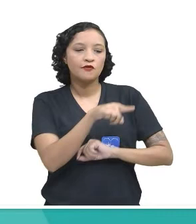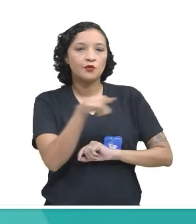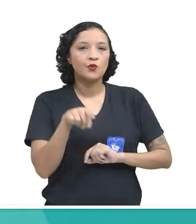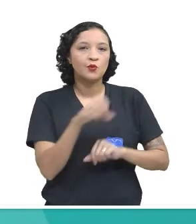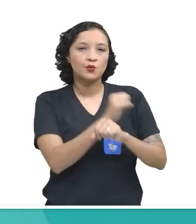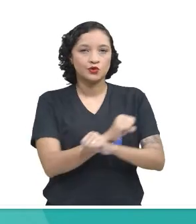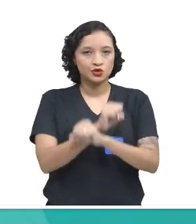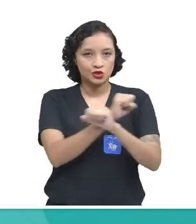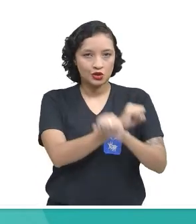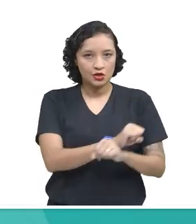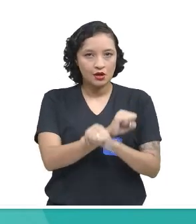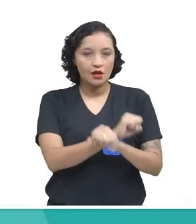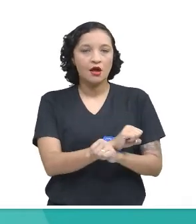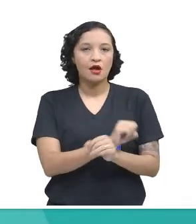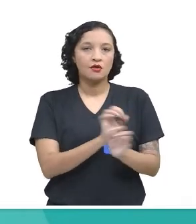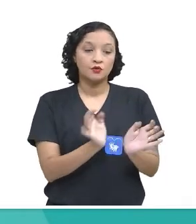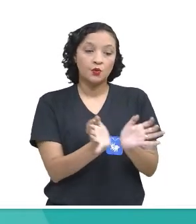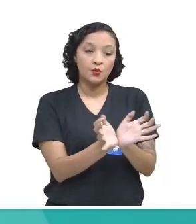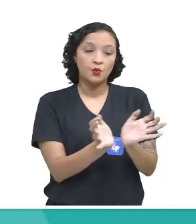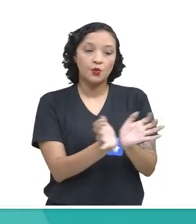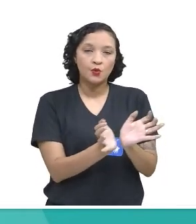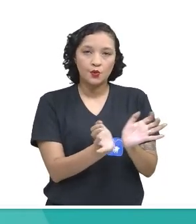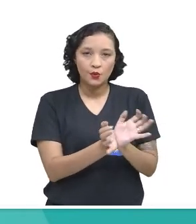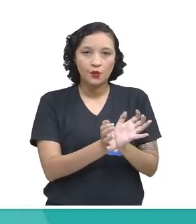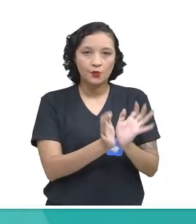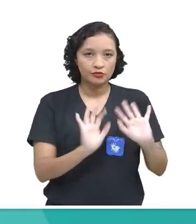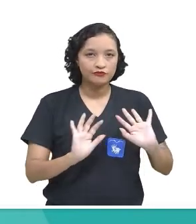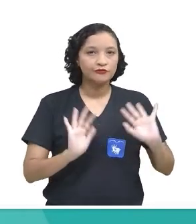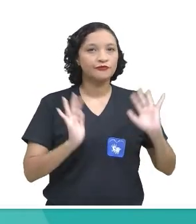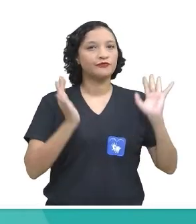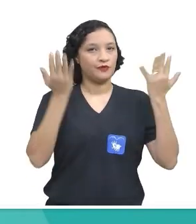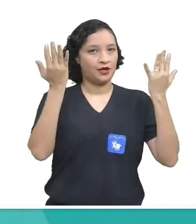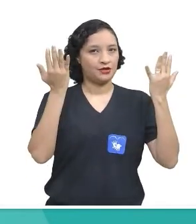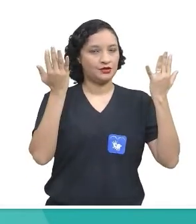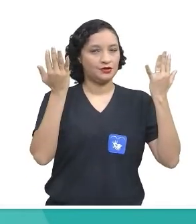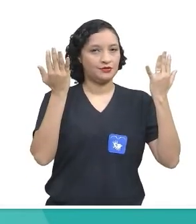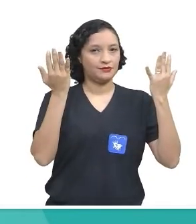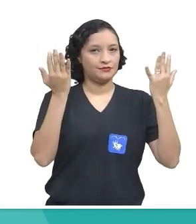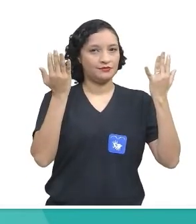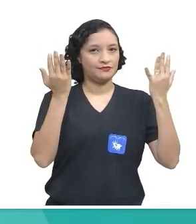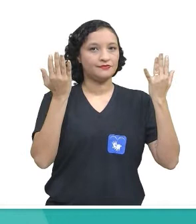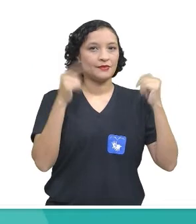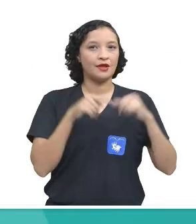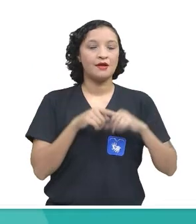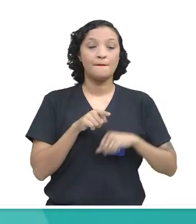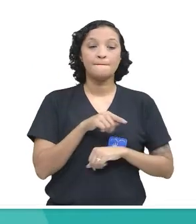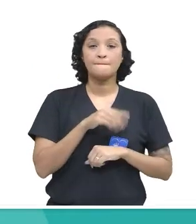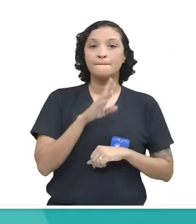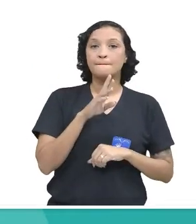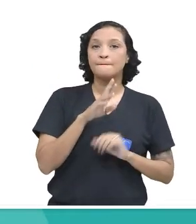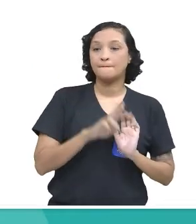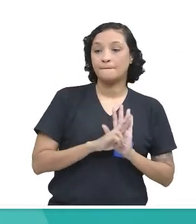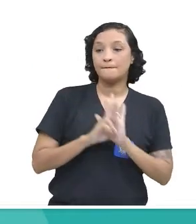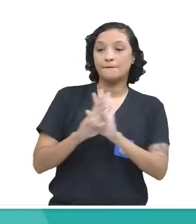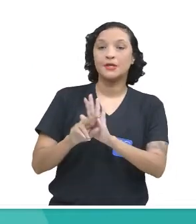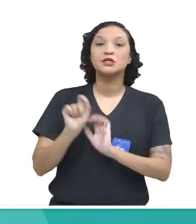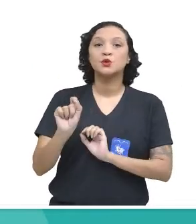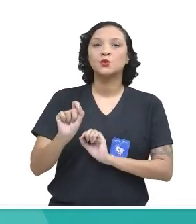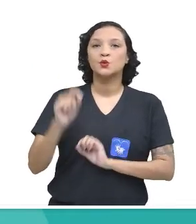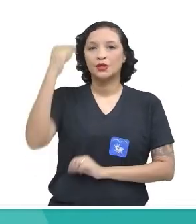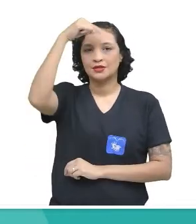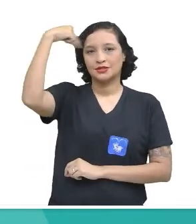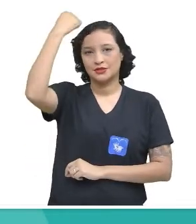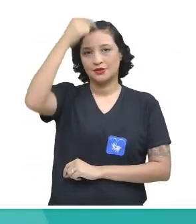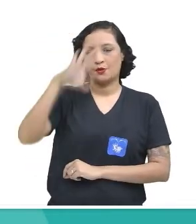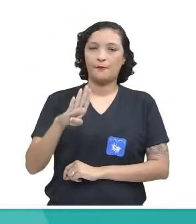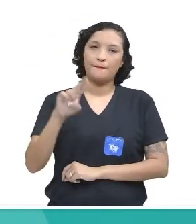uma irmandade e a primeira festa em louvor a São Benedito. E aí a gente já consegue perceber a